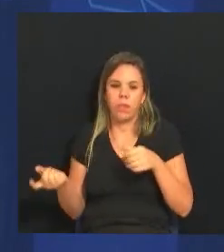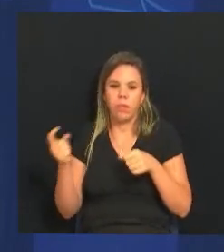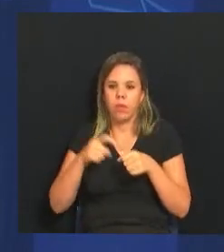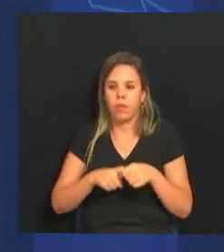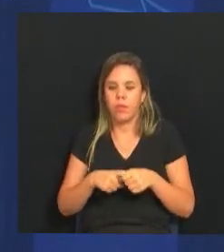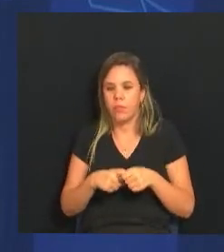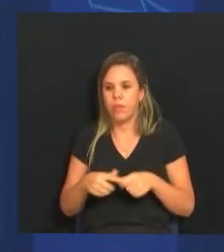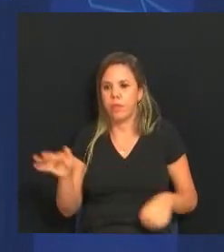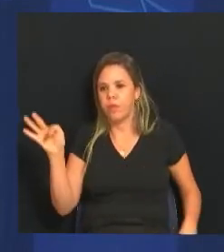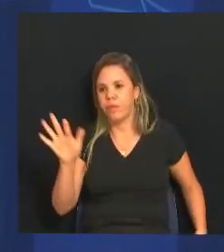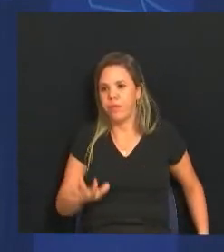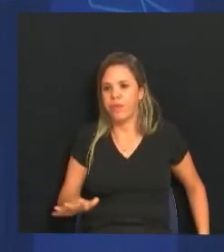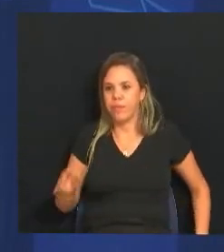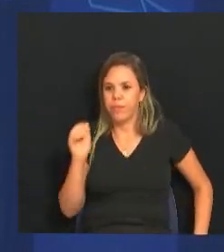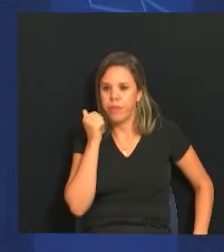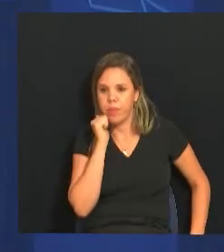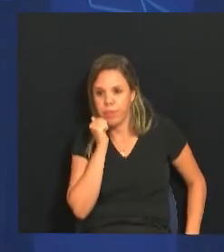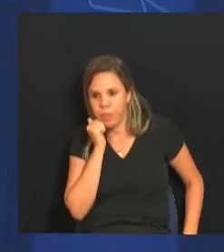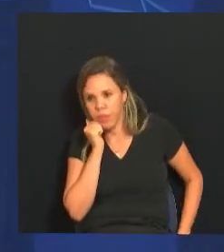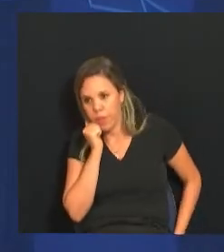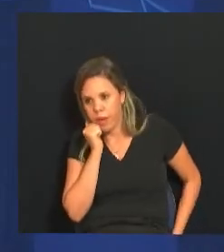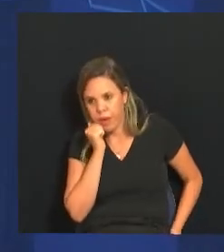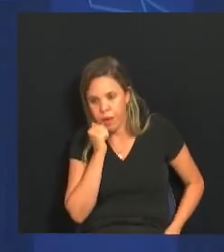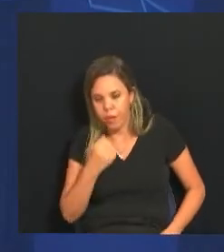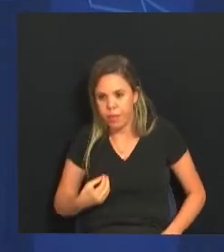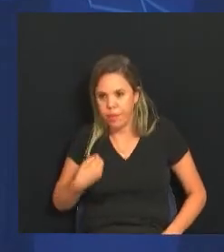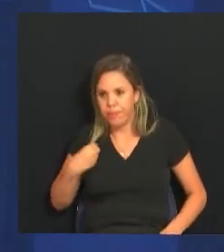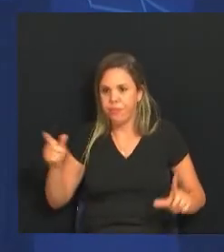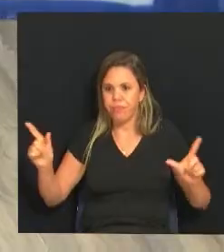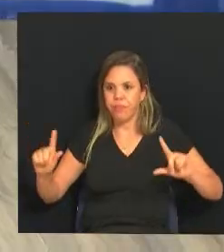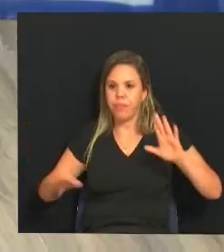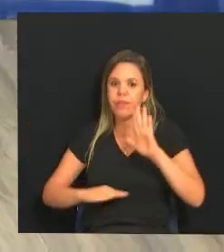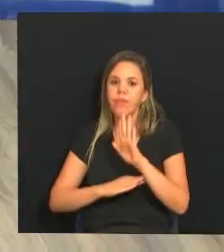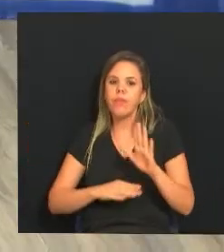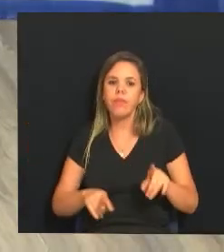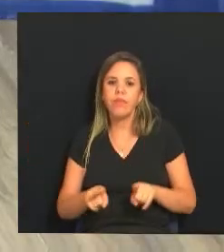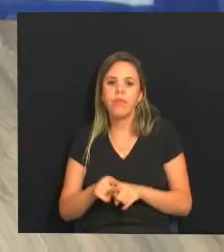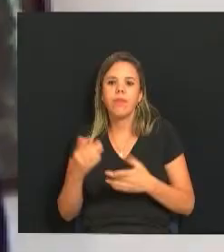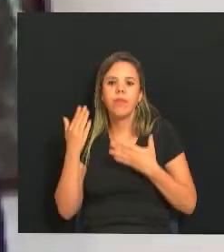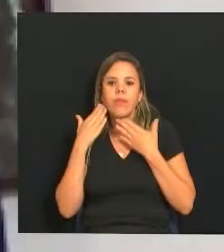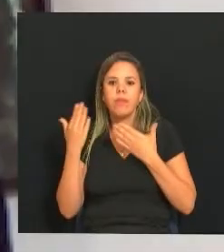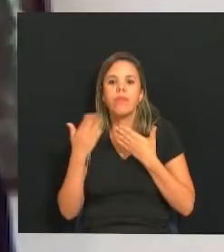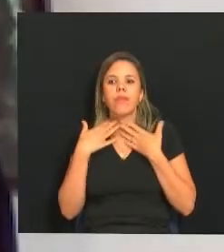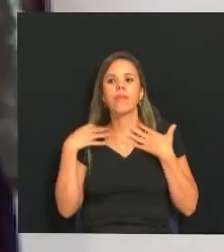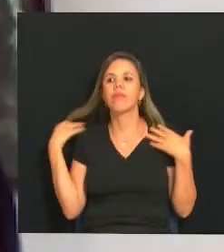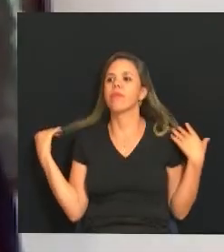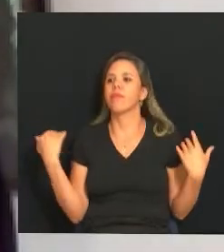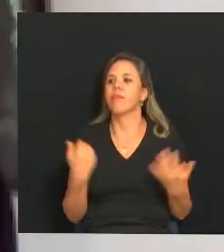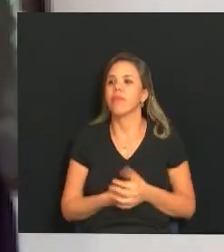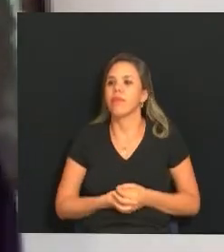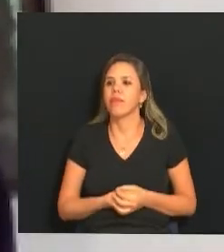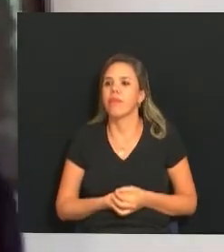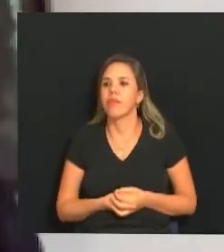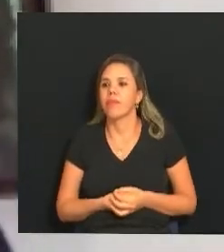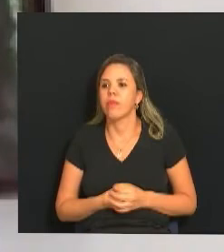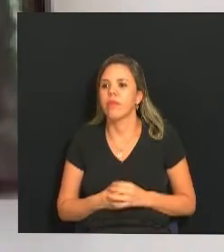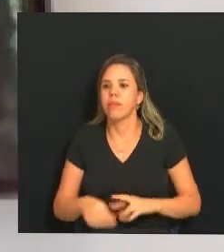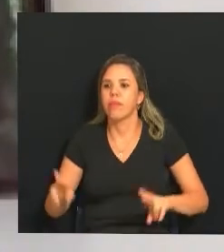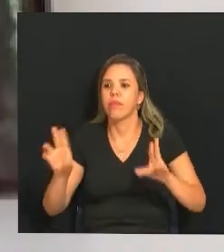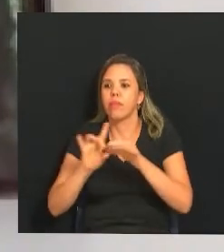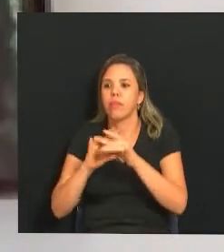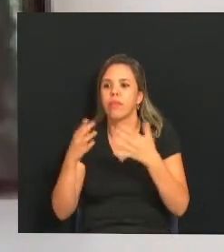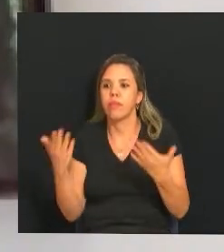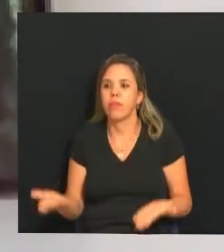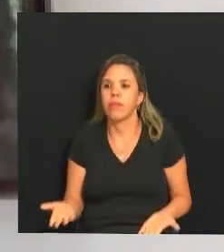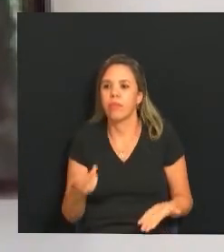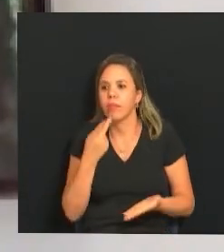voltando, faculdades, cientistas e nós aqui da TV Câmara também. Muito obrigada. Não, perfeito. Eu que agradeço, e estou à disposição. E